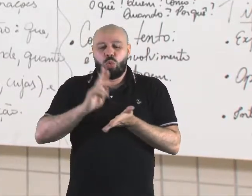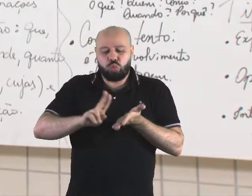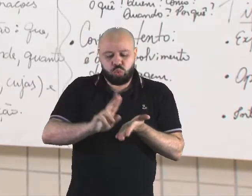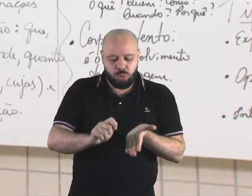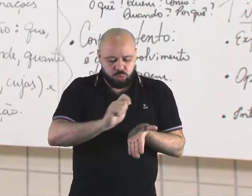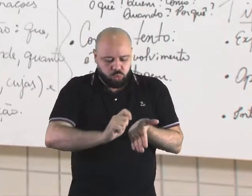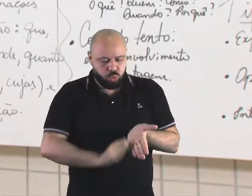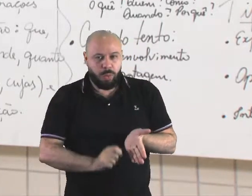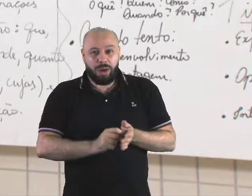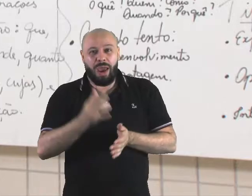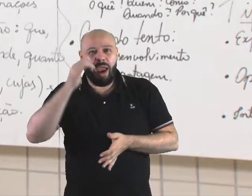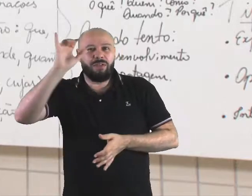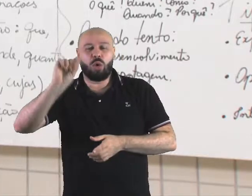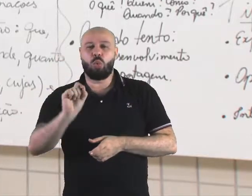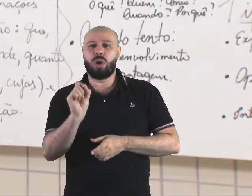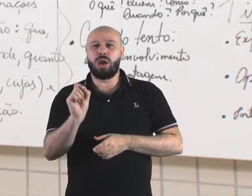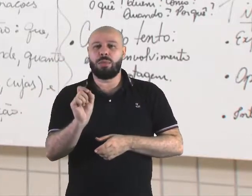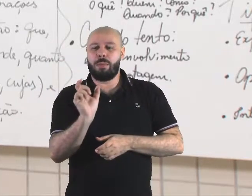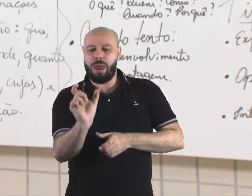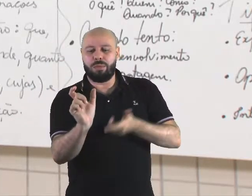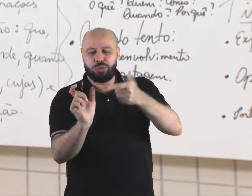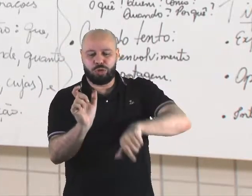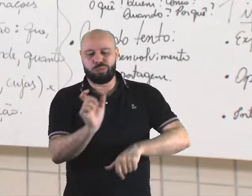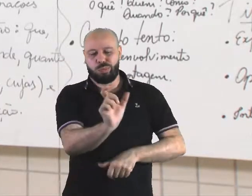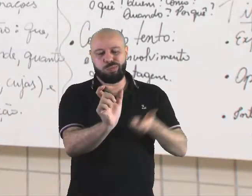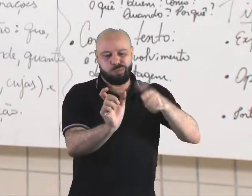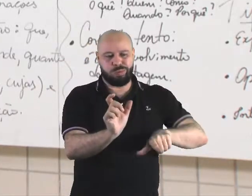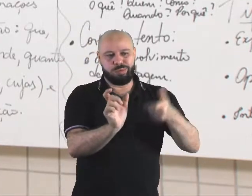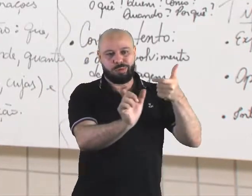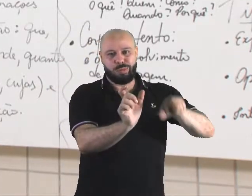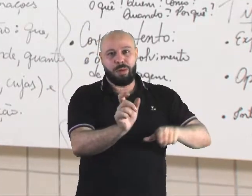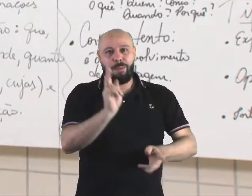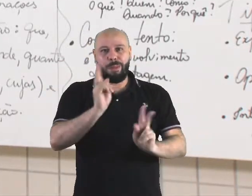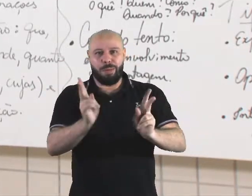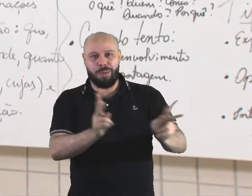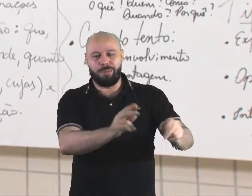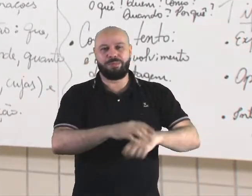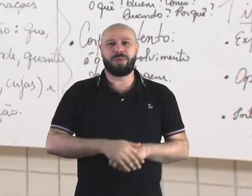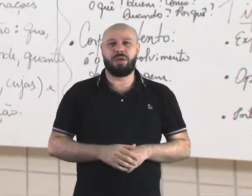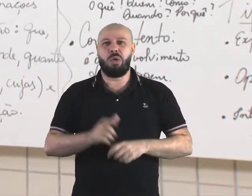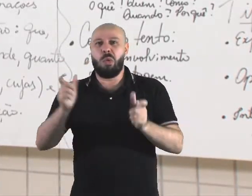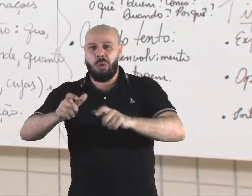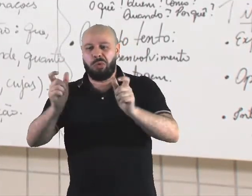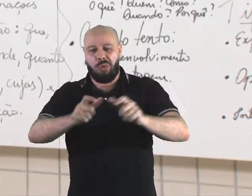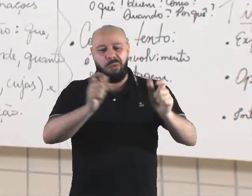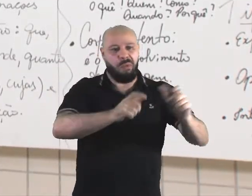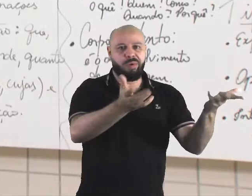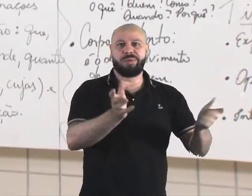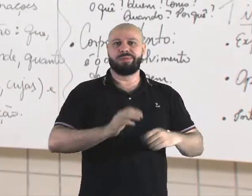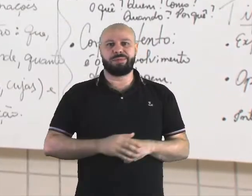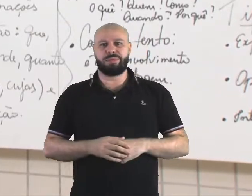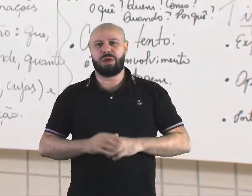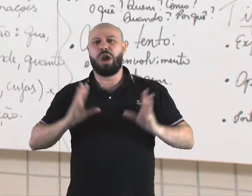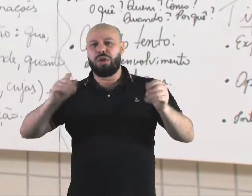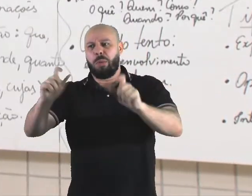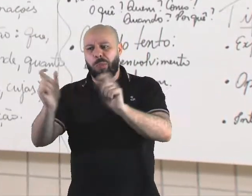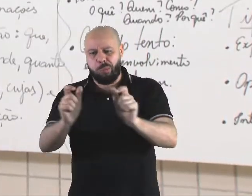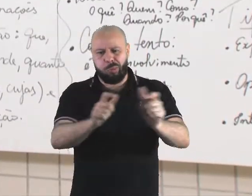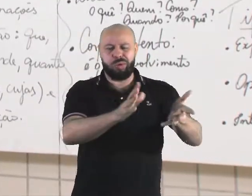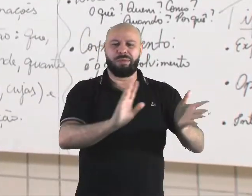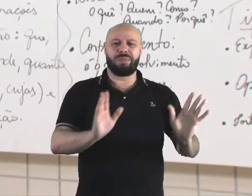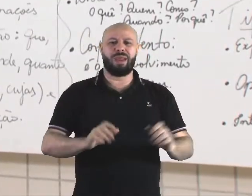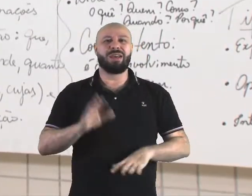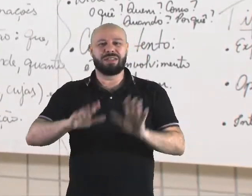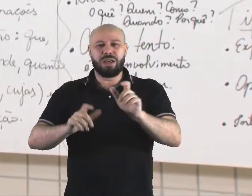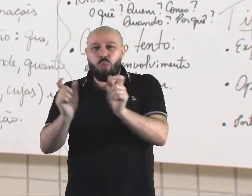utilizá-los para evitar o quê? Repetições. Não colocando onde em tudo, porque o onde ele